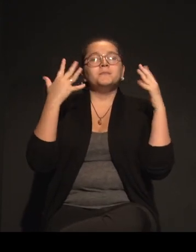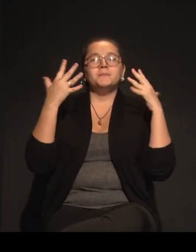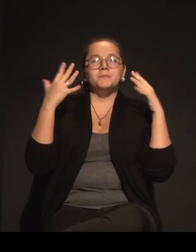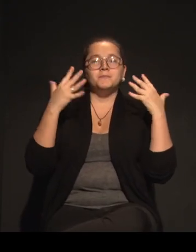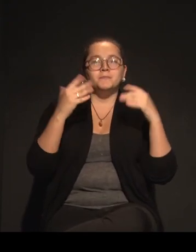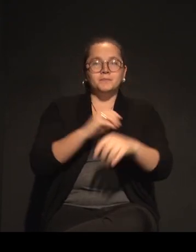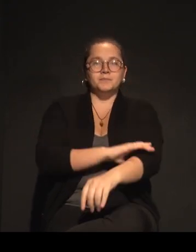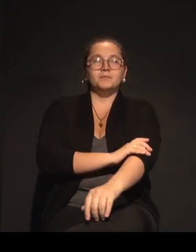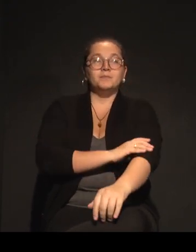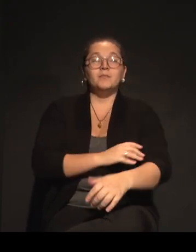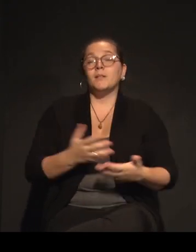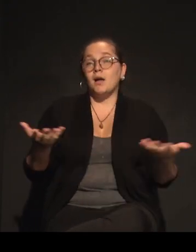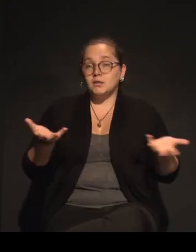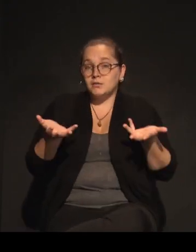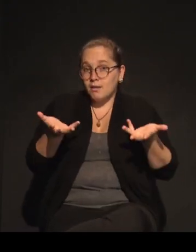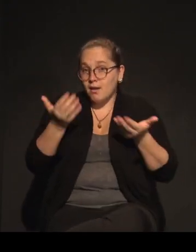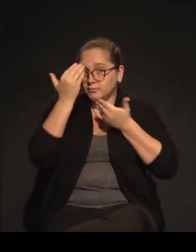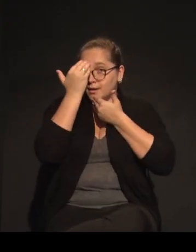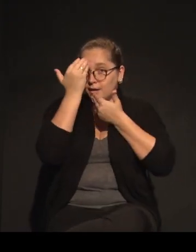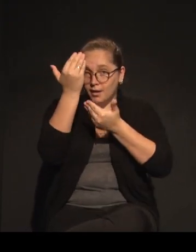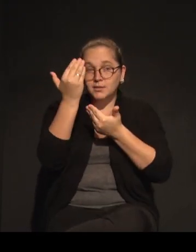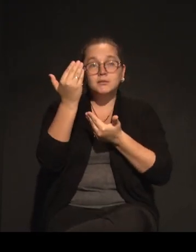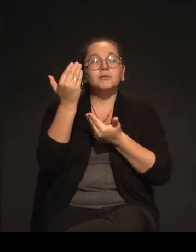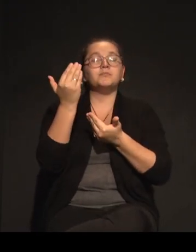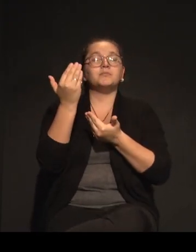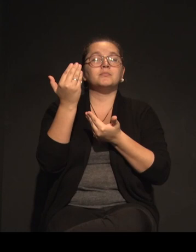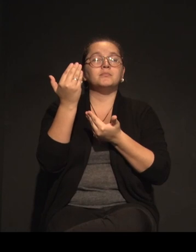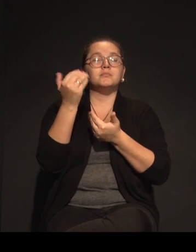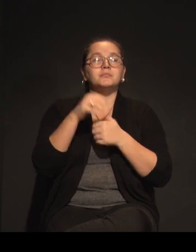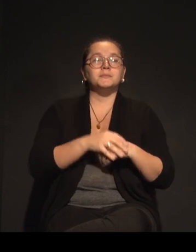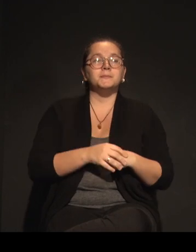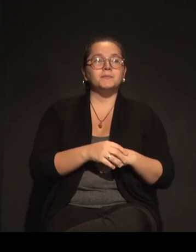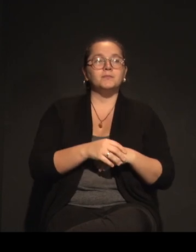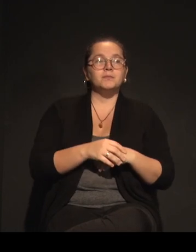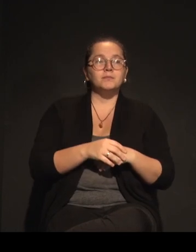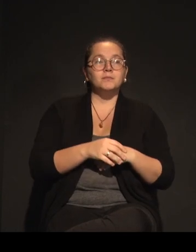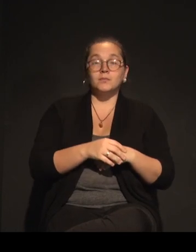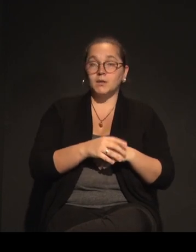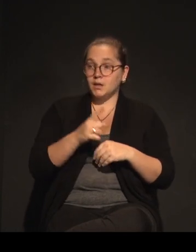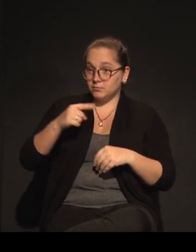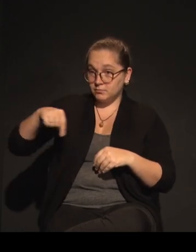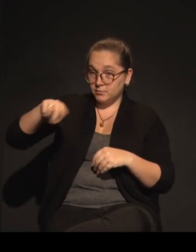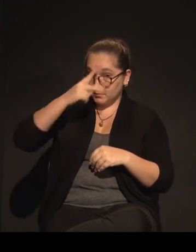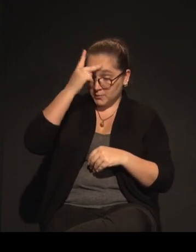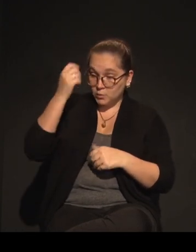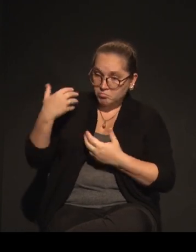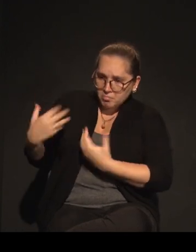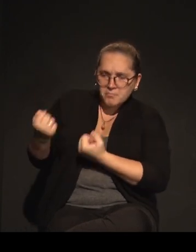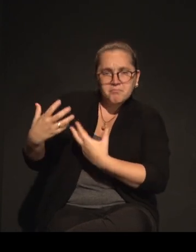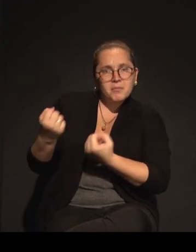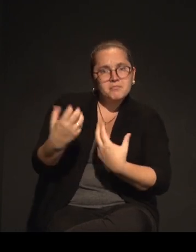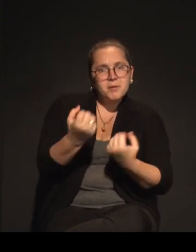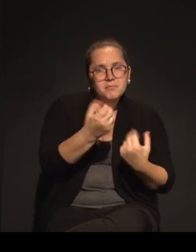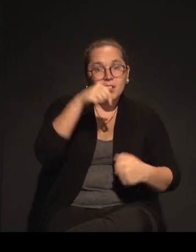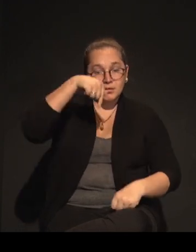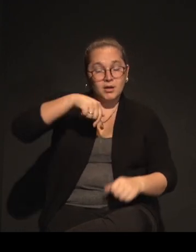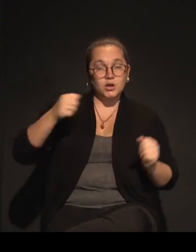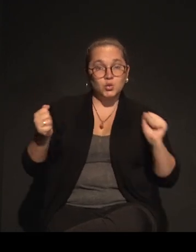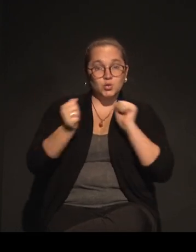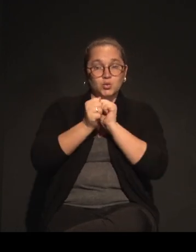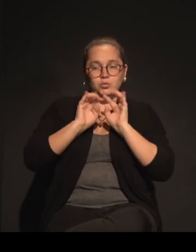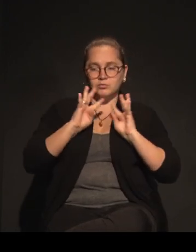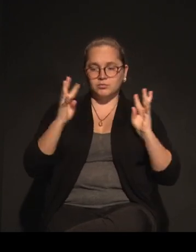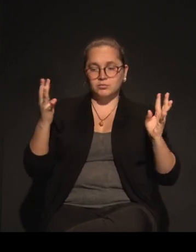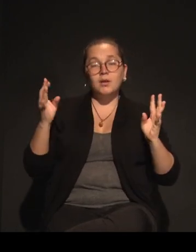e a gente quer agradecer muitíssimo a o aceite do nosso convite né de estarem aqui deixando